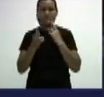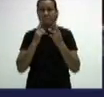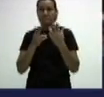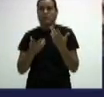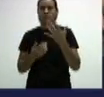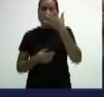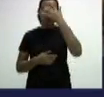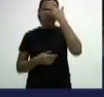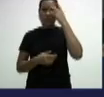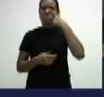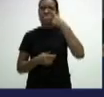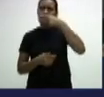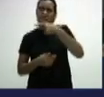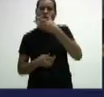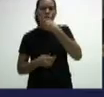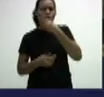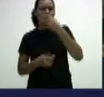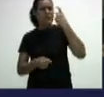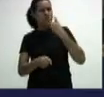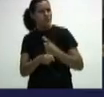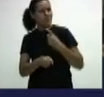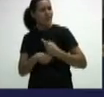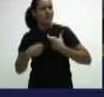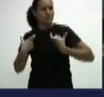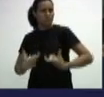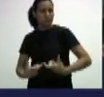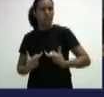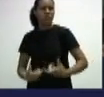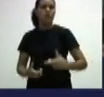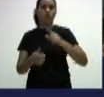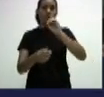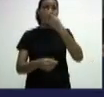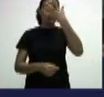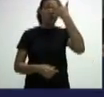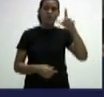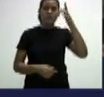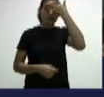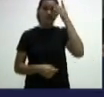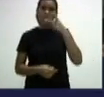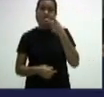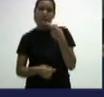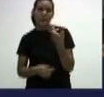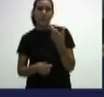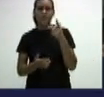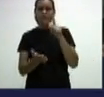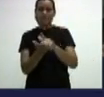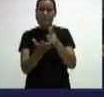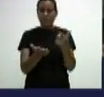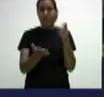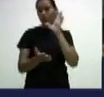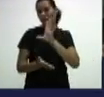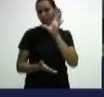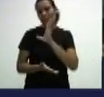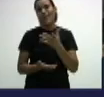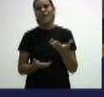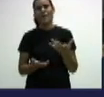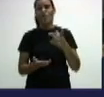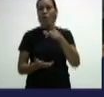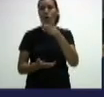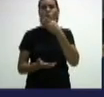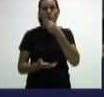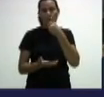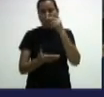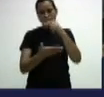chato, tal. Outros, o jornal, o pessoal vai me ver na rua, me cobra. O homem do jornal. O homem do jornal. Olha